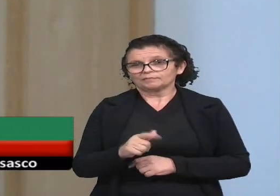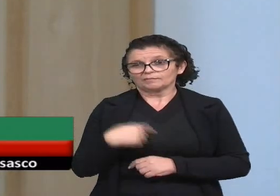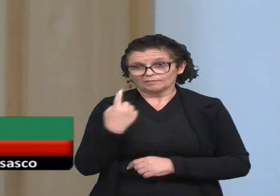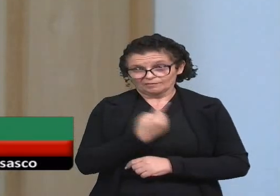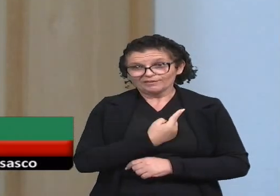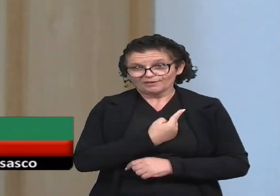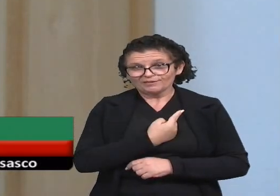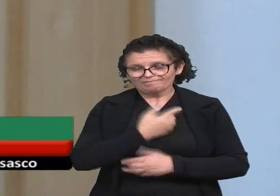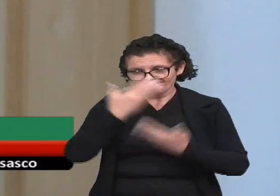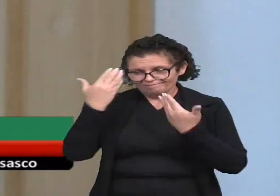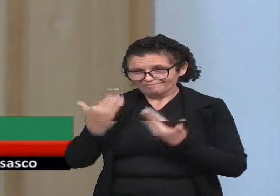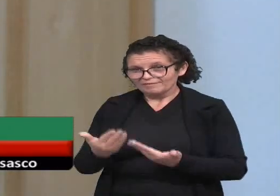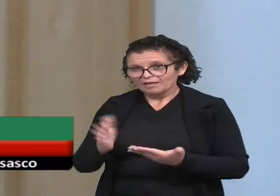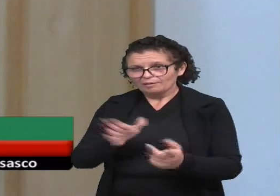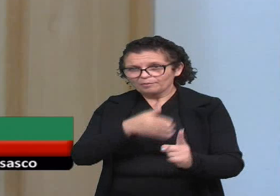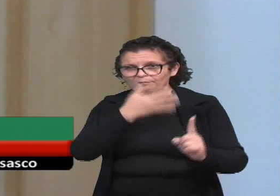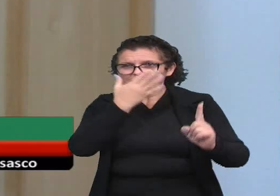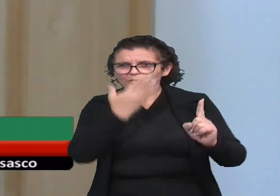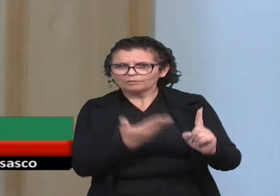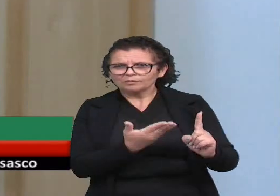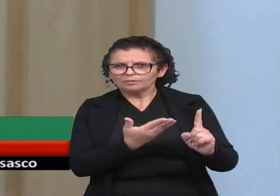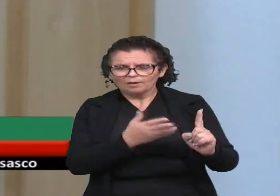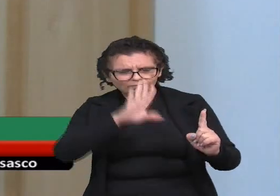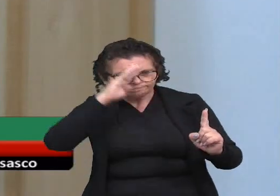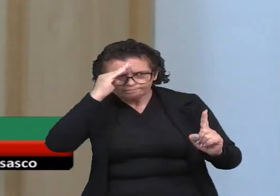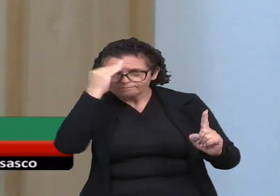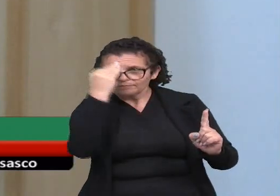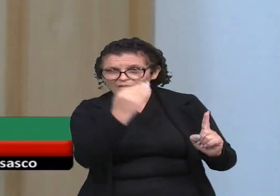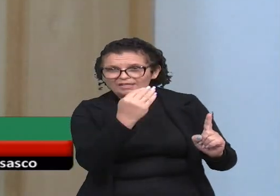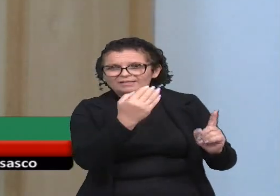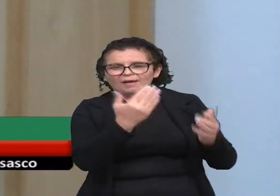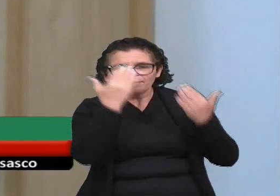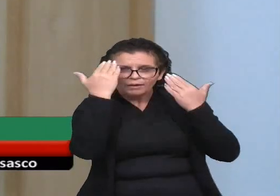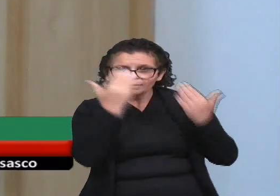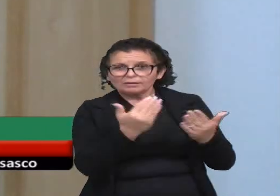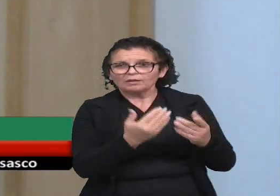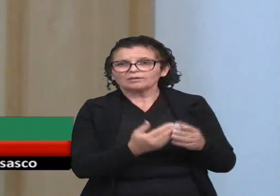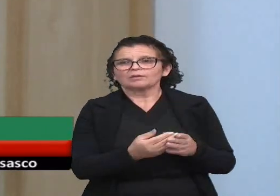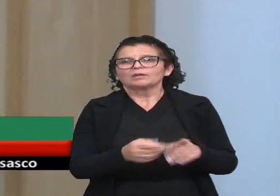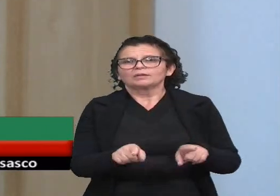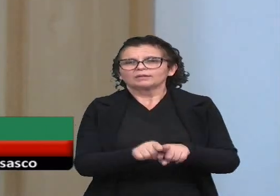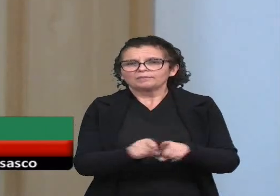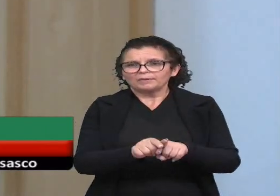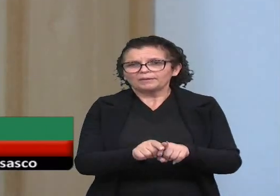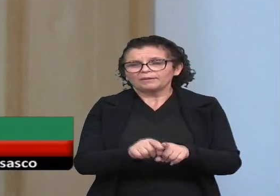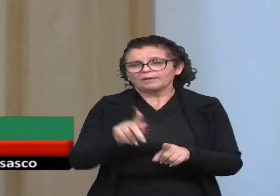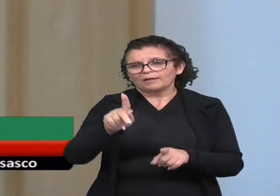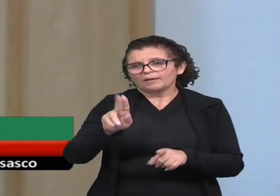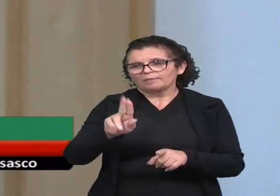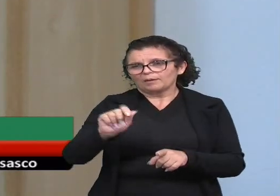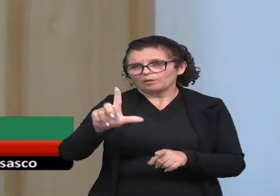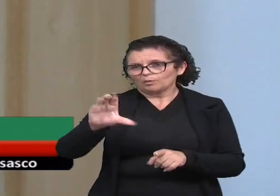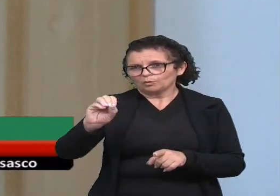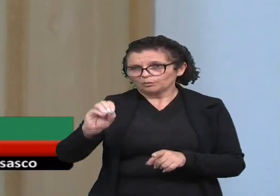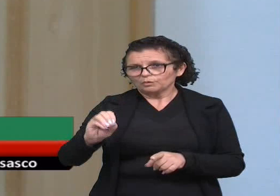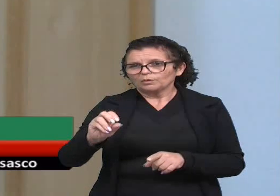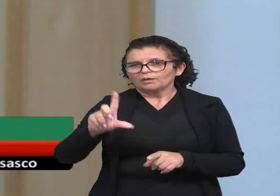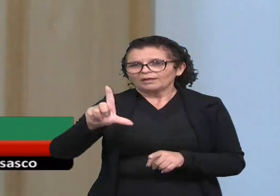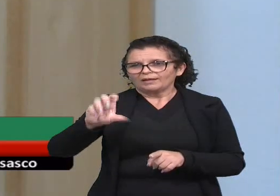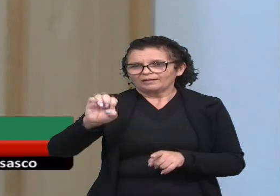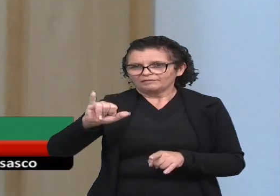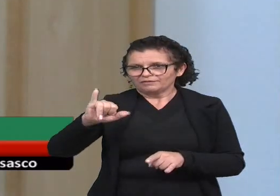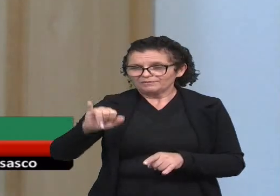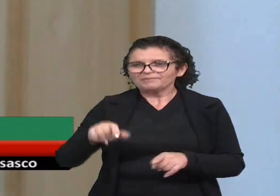expressamos aqui a nossa profunda gratidão ao senhor Paulo Levi de Souza Rodrigues por sua